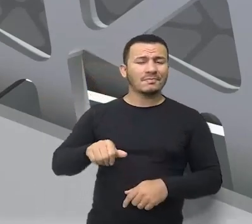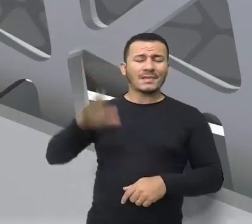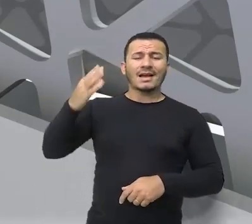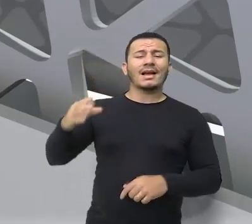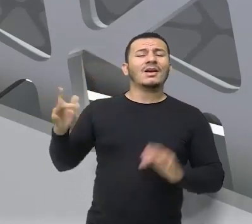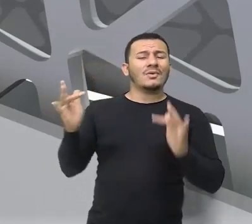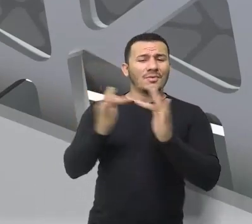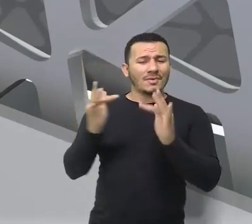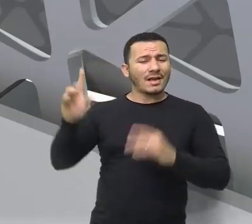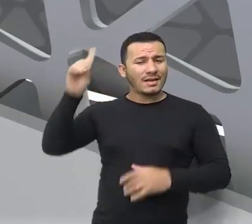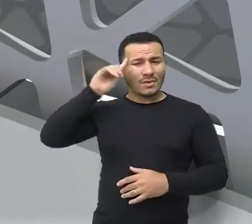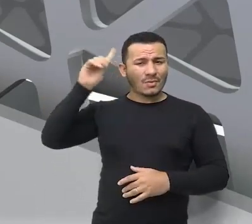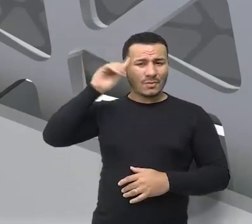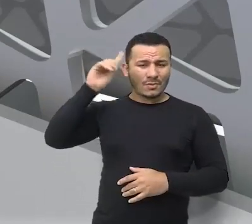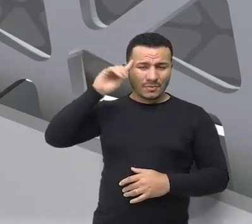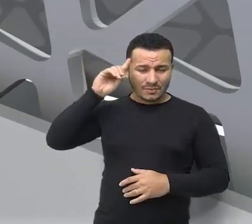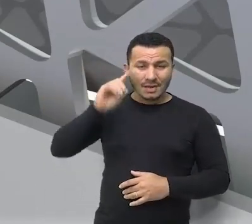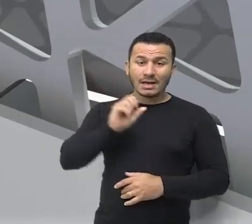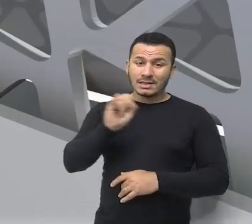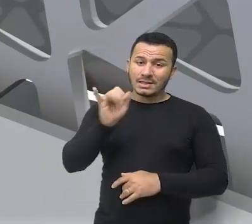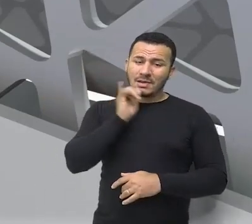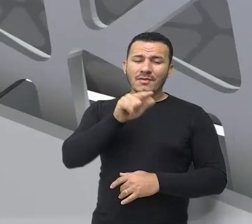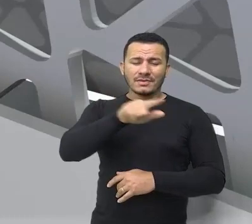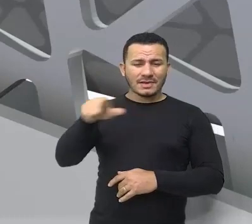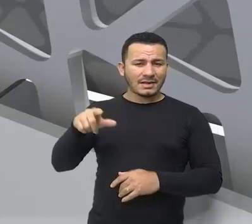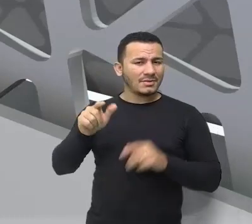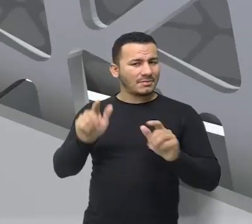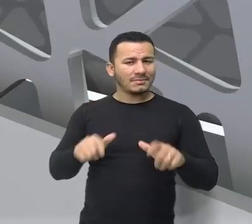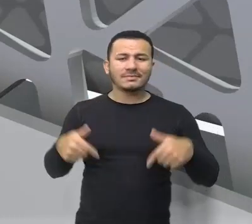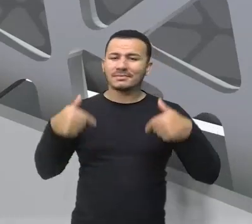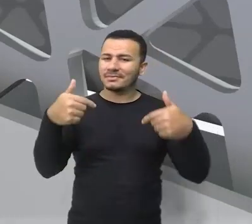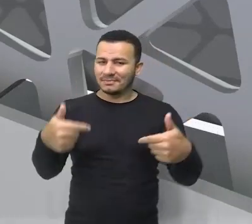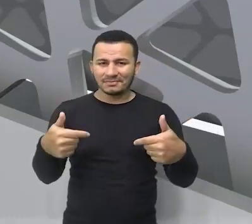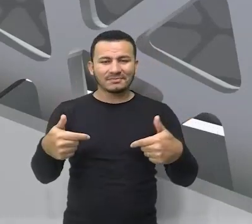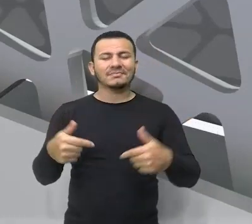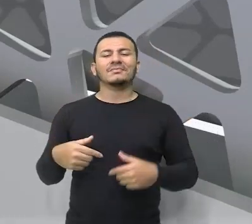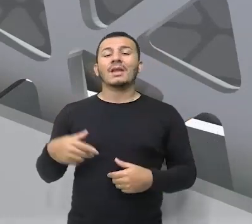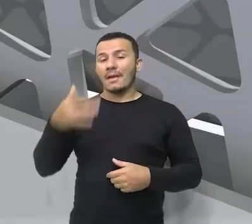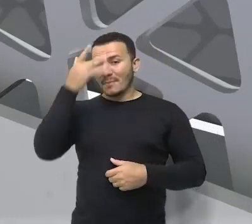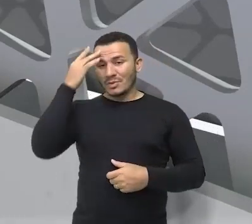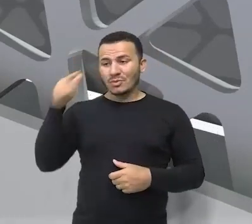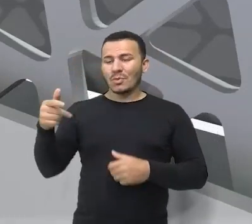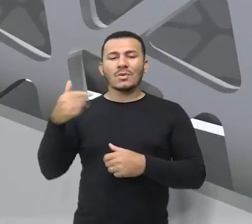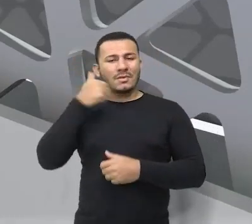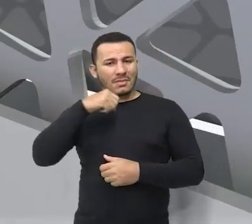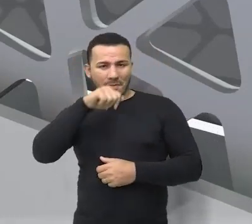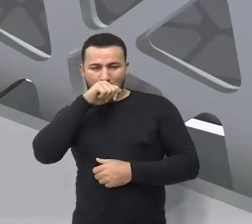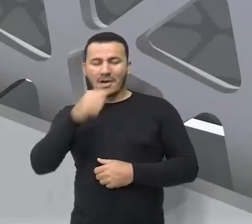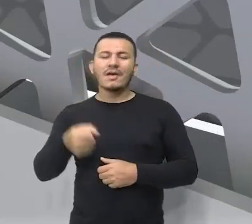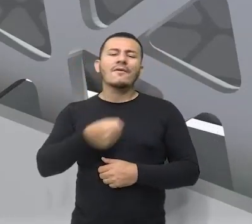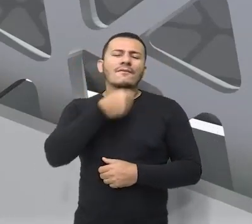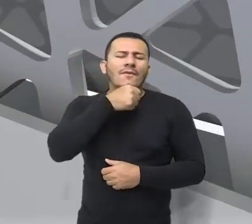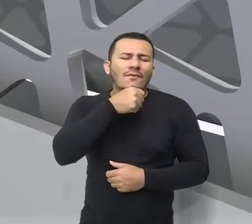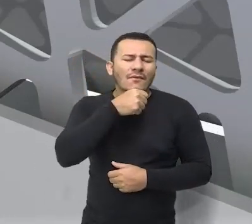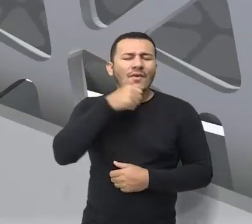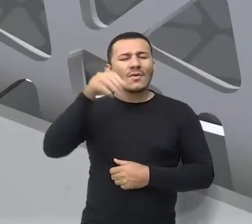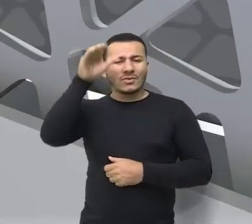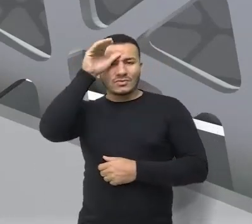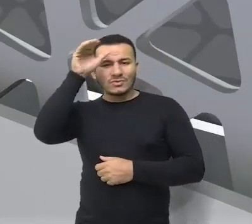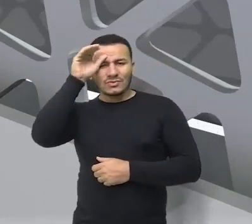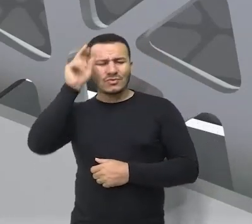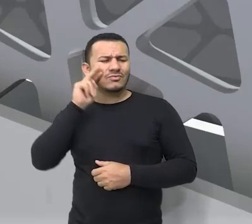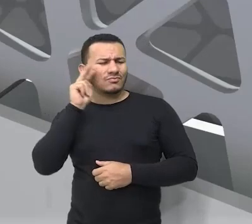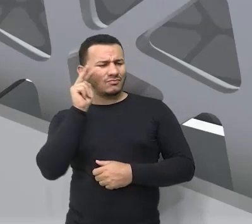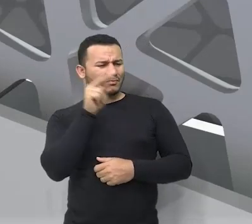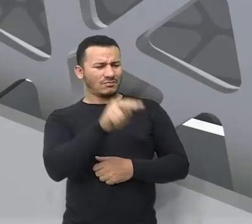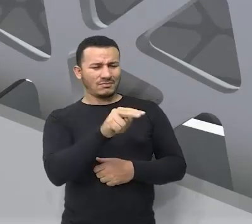cotidiano, né? Quando, de repente, você faz alguma coisa e aí ali o seu responsável, a sua mãe, sua avó, o seu tio, enfim,